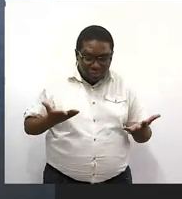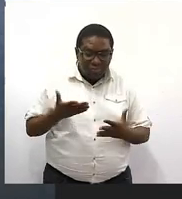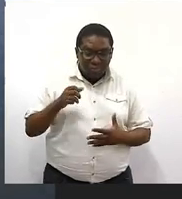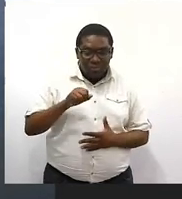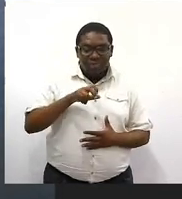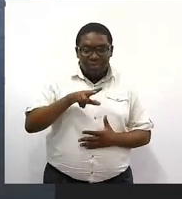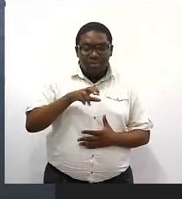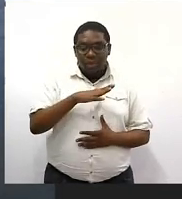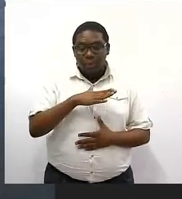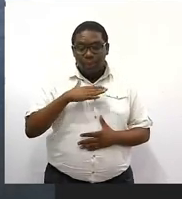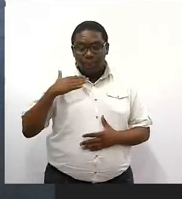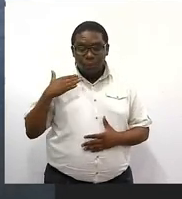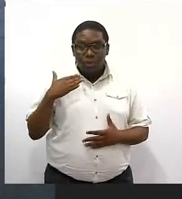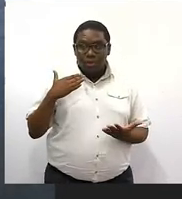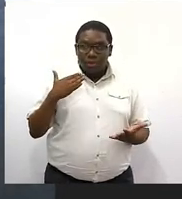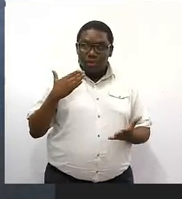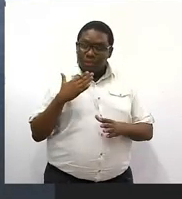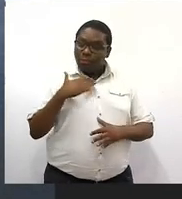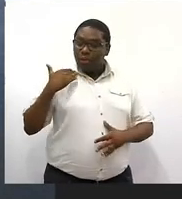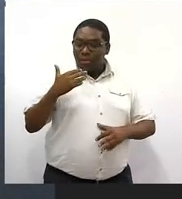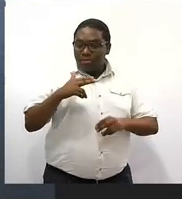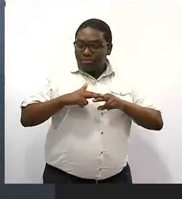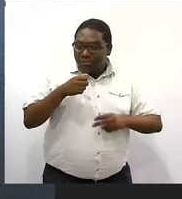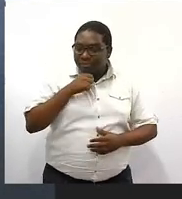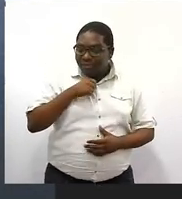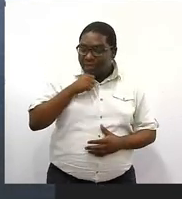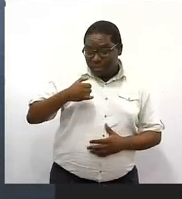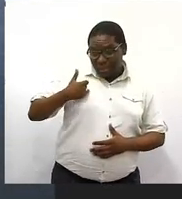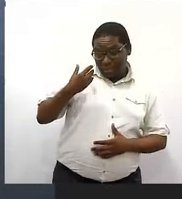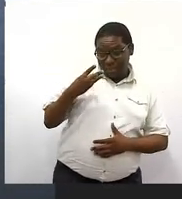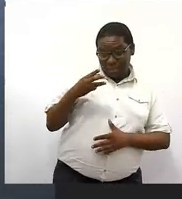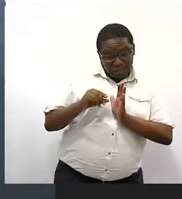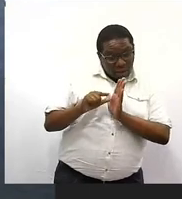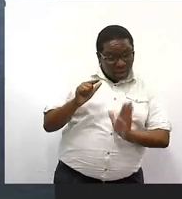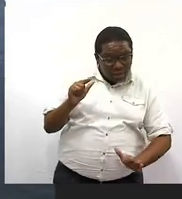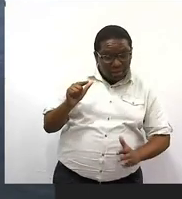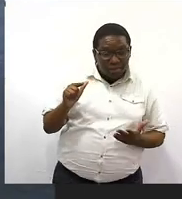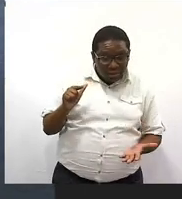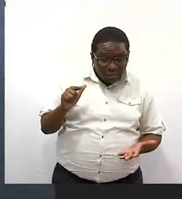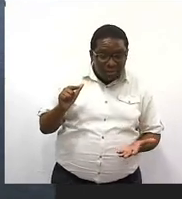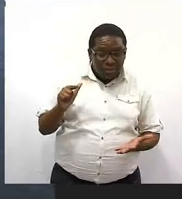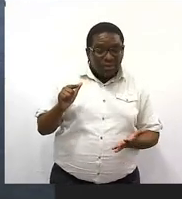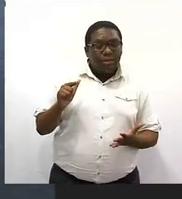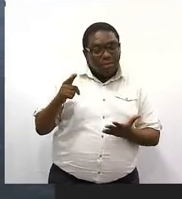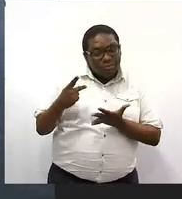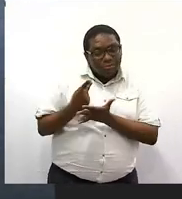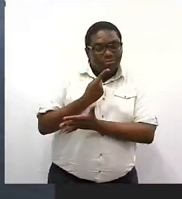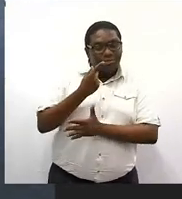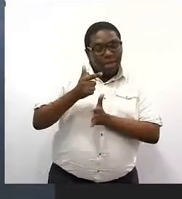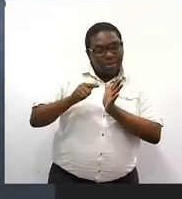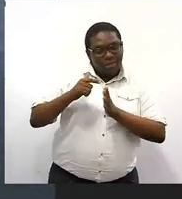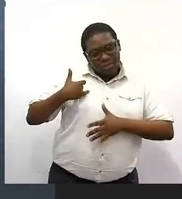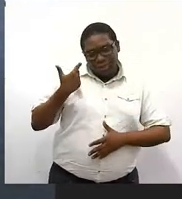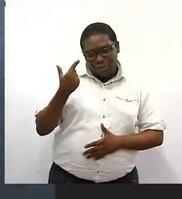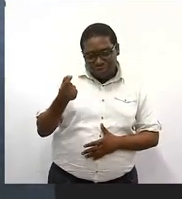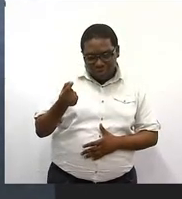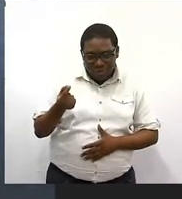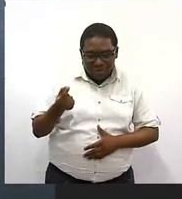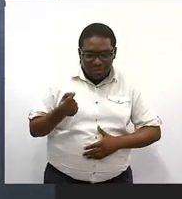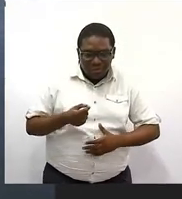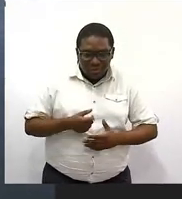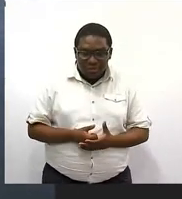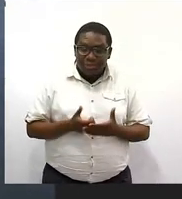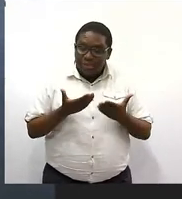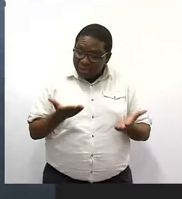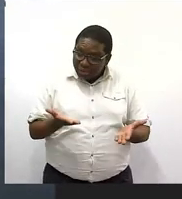que é a morte de que se morre de velhice antes dos 30, de emboscada antes dos 20, de fome um pouco por dia. E é